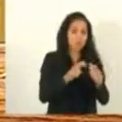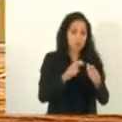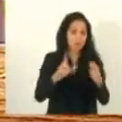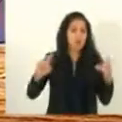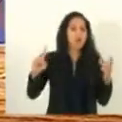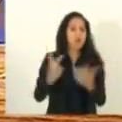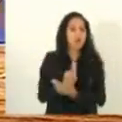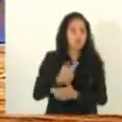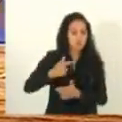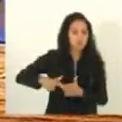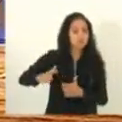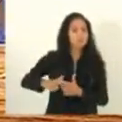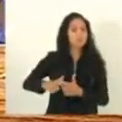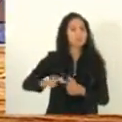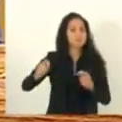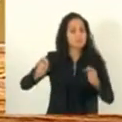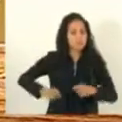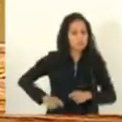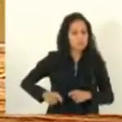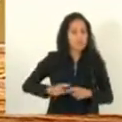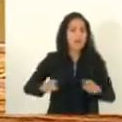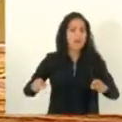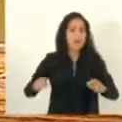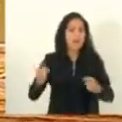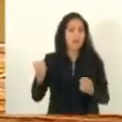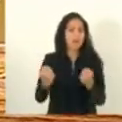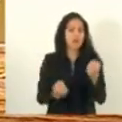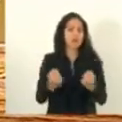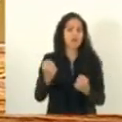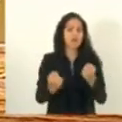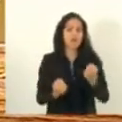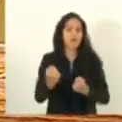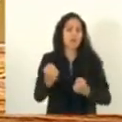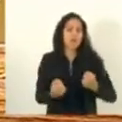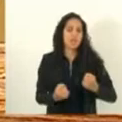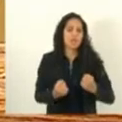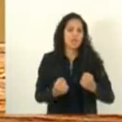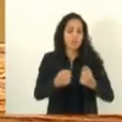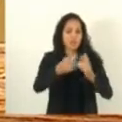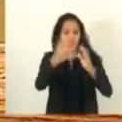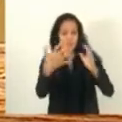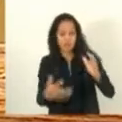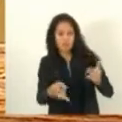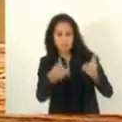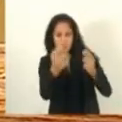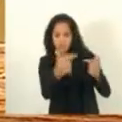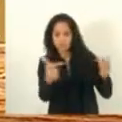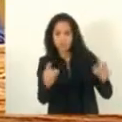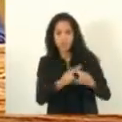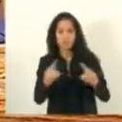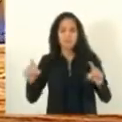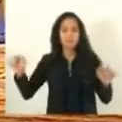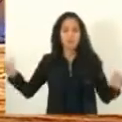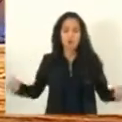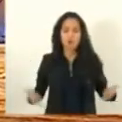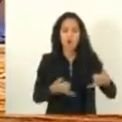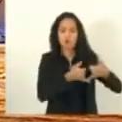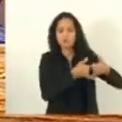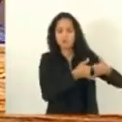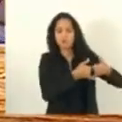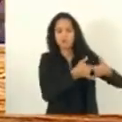viatura é descaracterizada. Mas existem alguns contatos, e nós sabemos que existe no sistema penitenciário e no